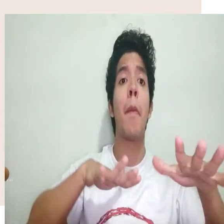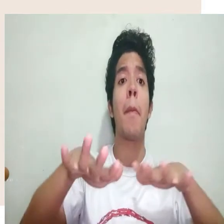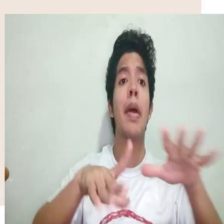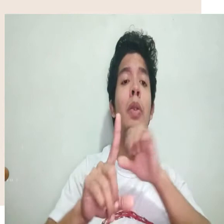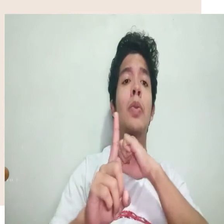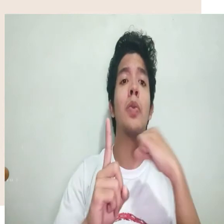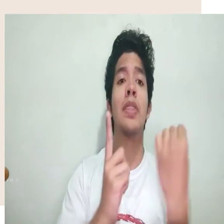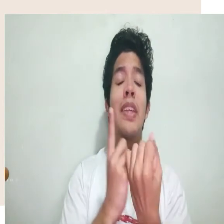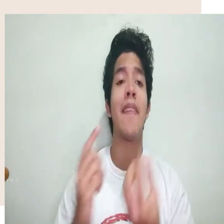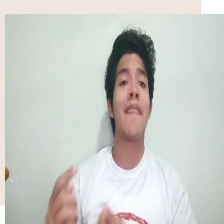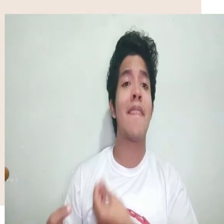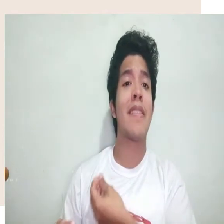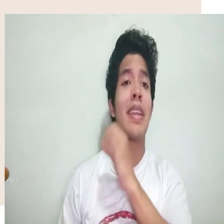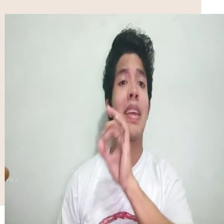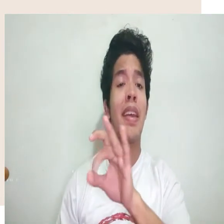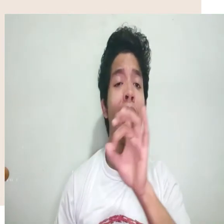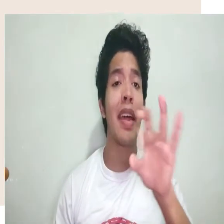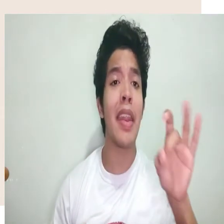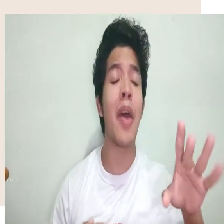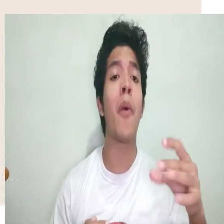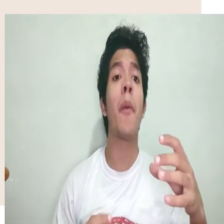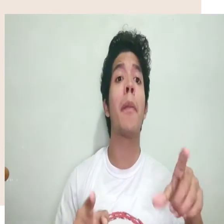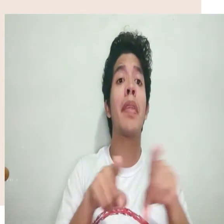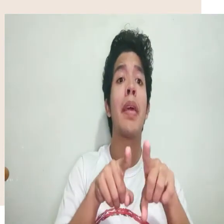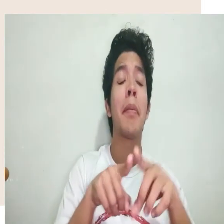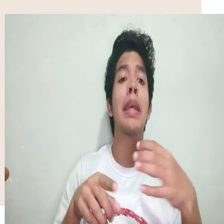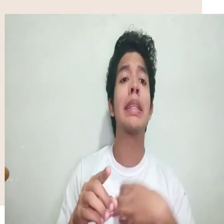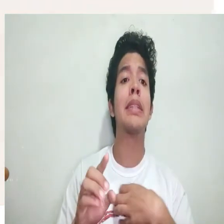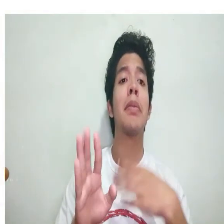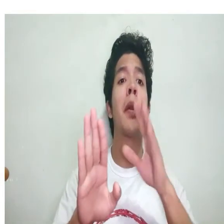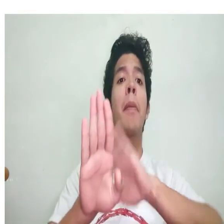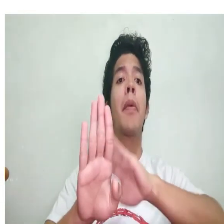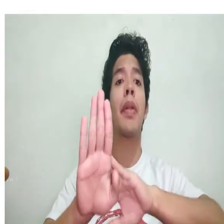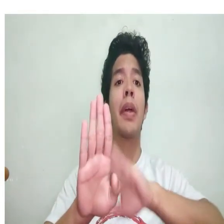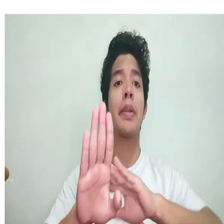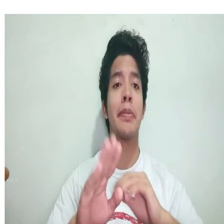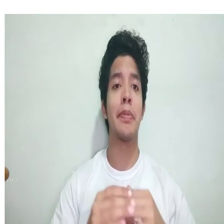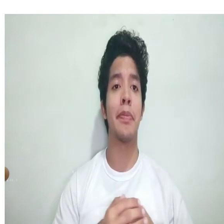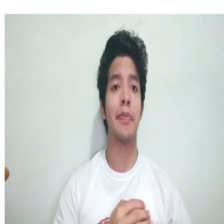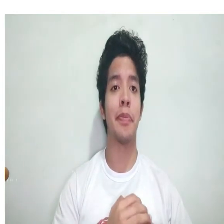movimentos sociais, dos perfis epidemiológicos que ensejam essa pergunta.